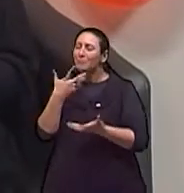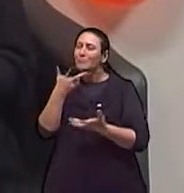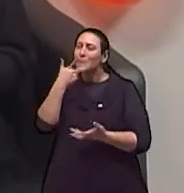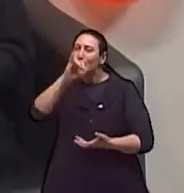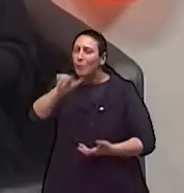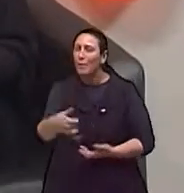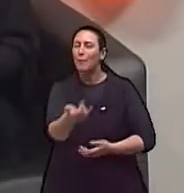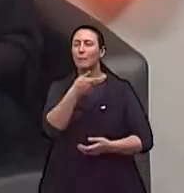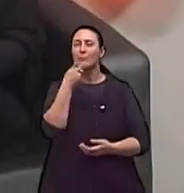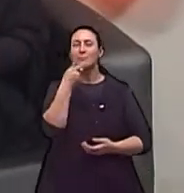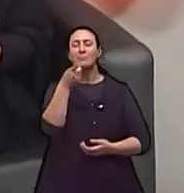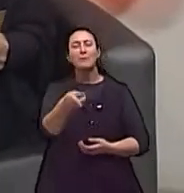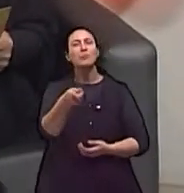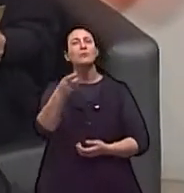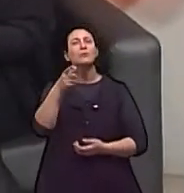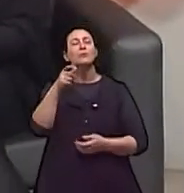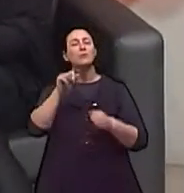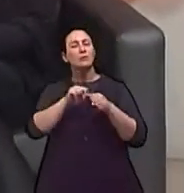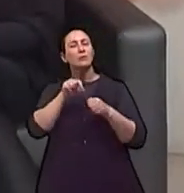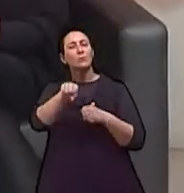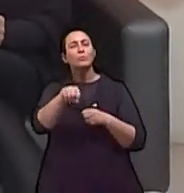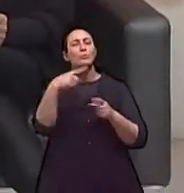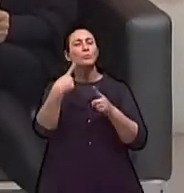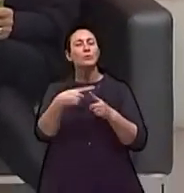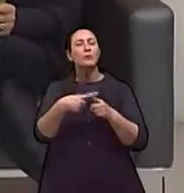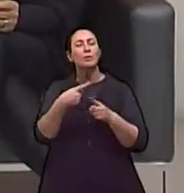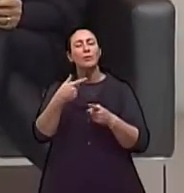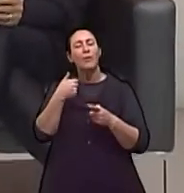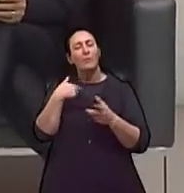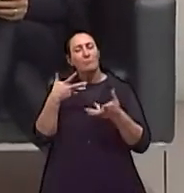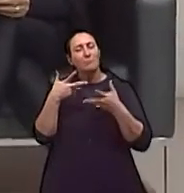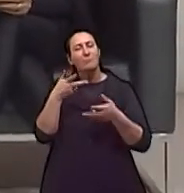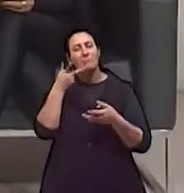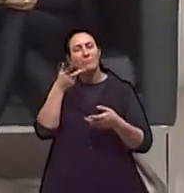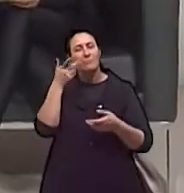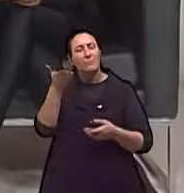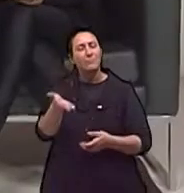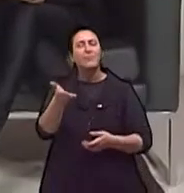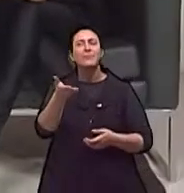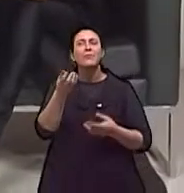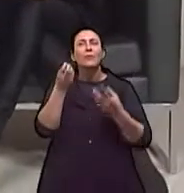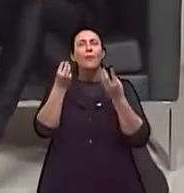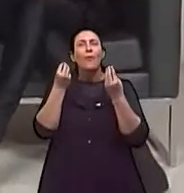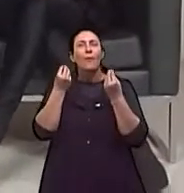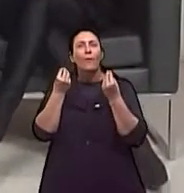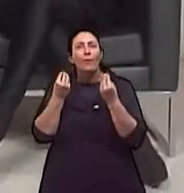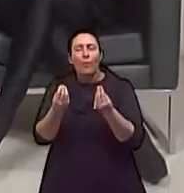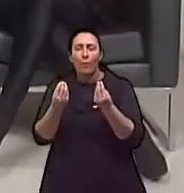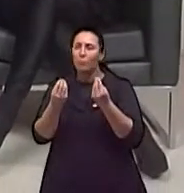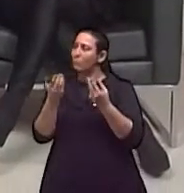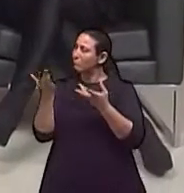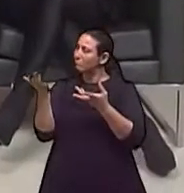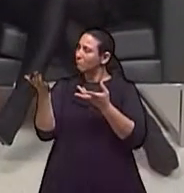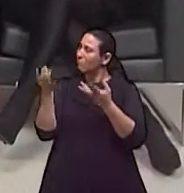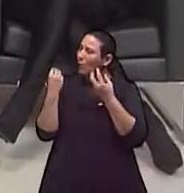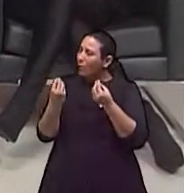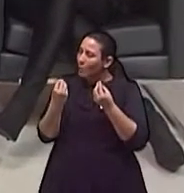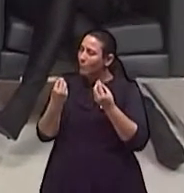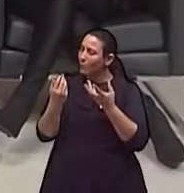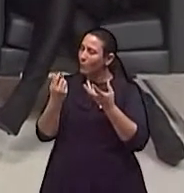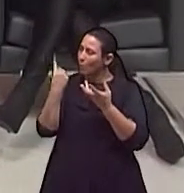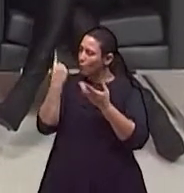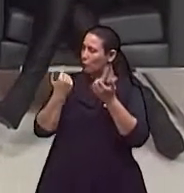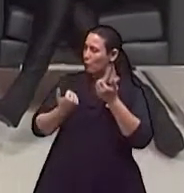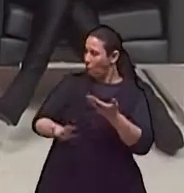Doutor Alfredo Cataldo Neto eu quero pegar essa questão exatamente sobre a questão de um